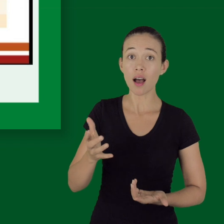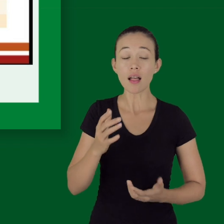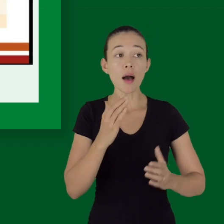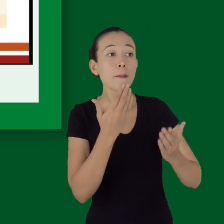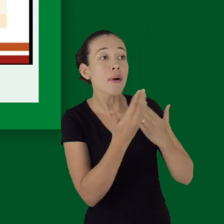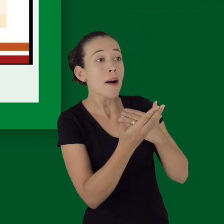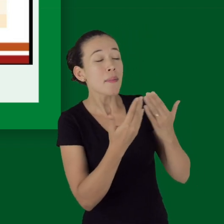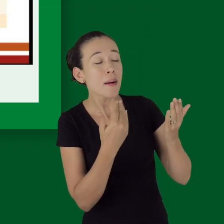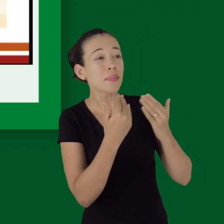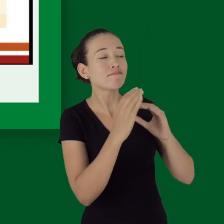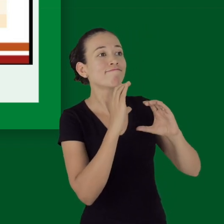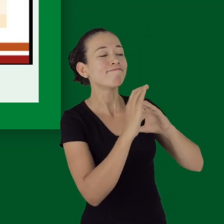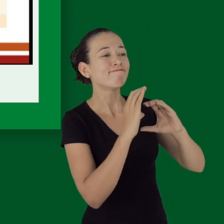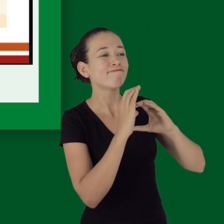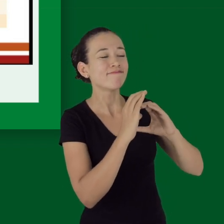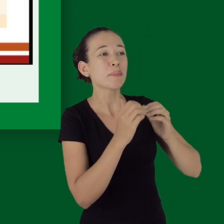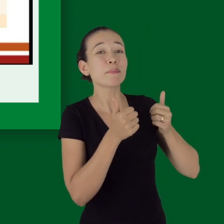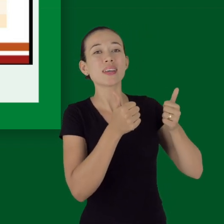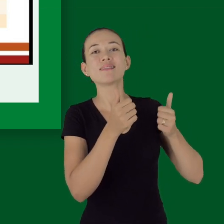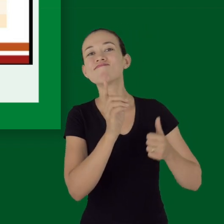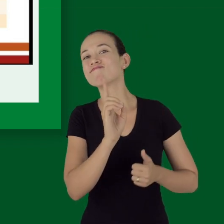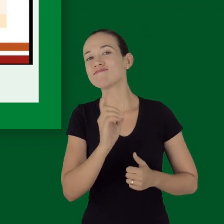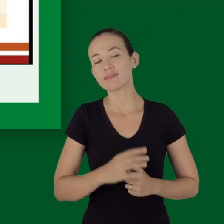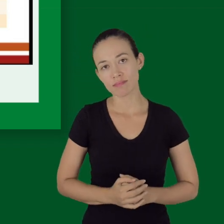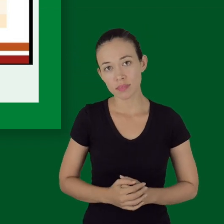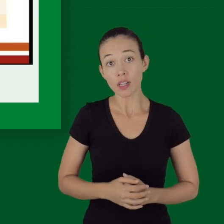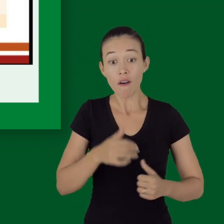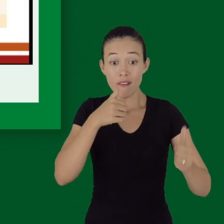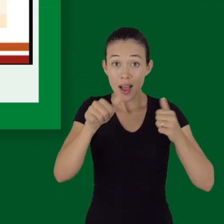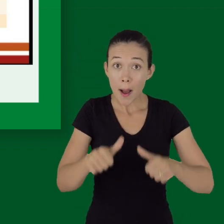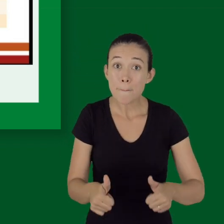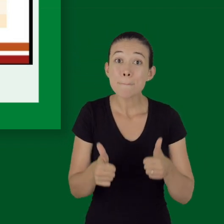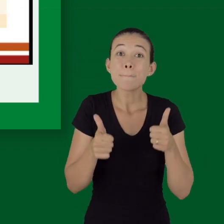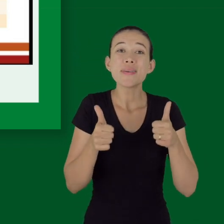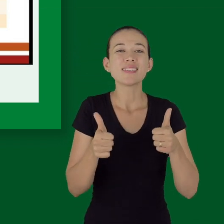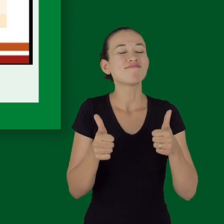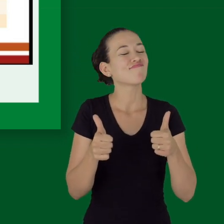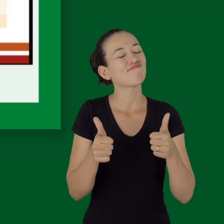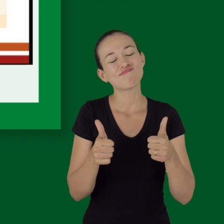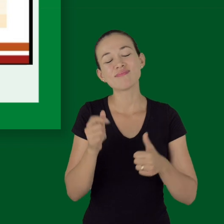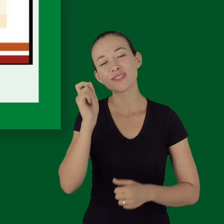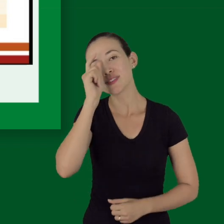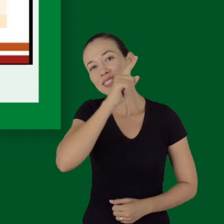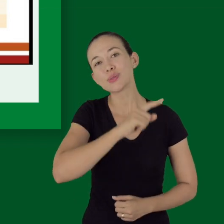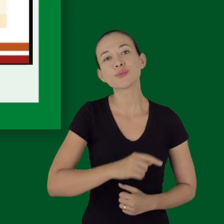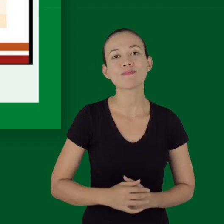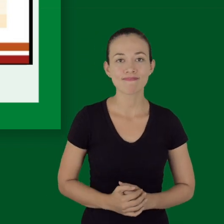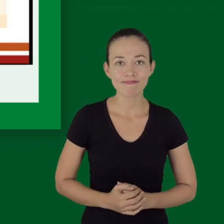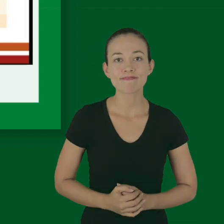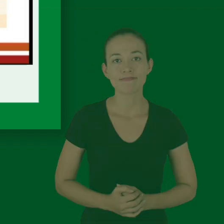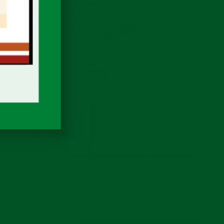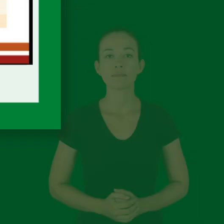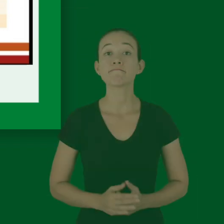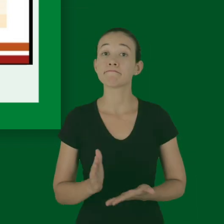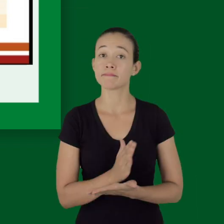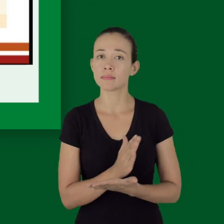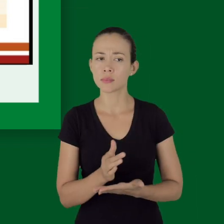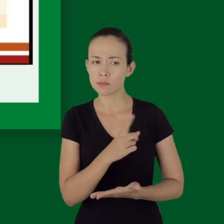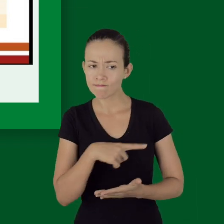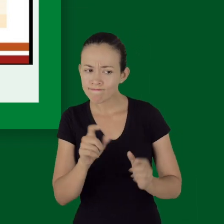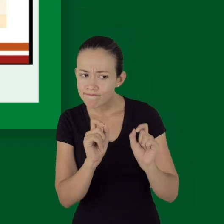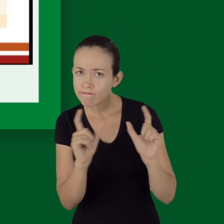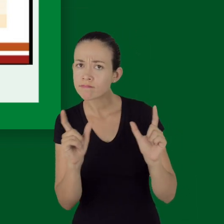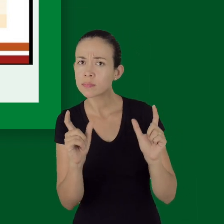alerta, ou seja, o paciente teve alteração do nível de consciência, né? Dor importante, fraqueza, incoordenação, paralisia,